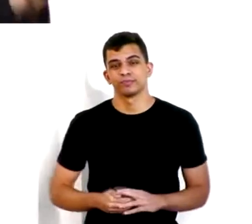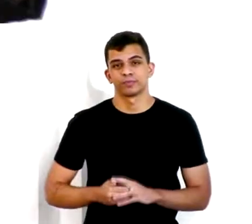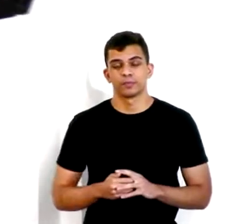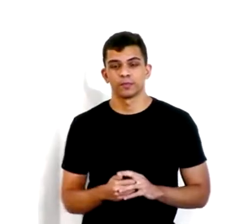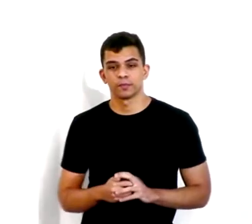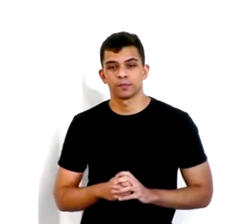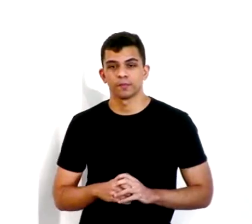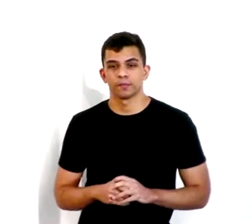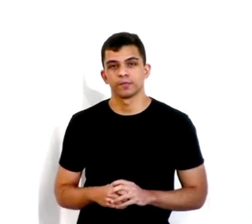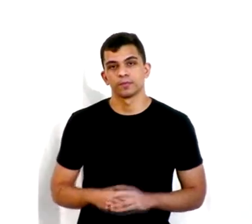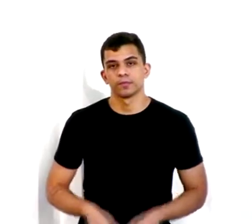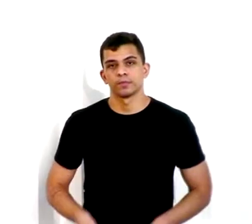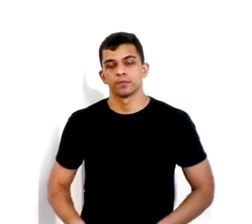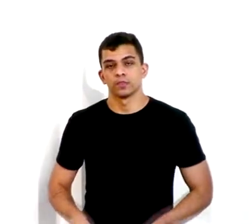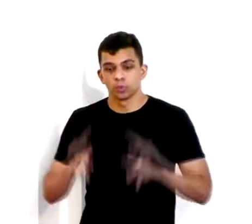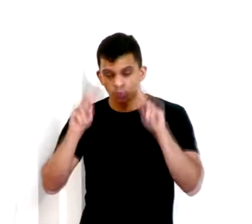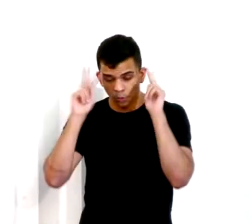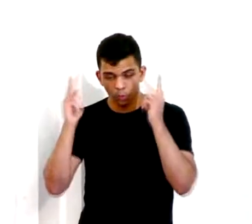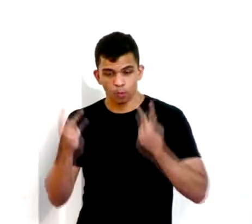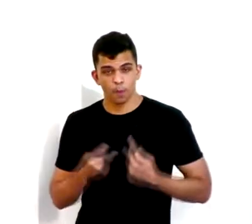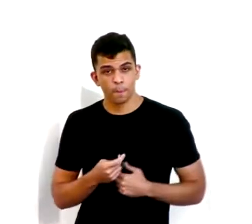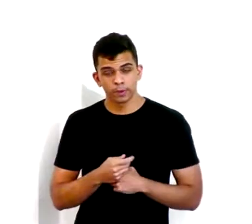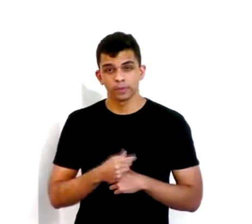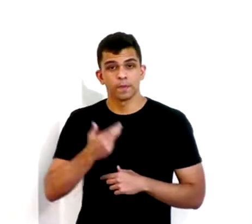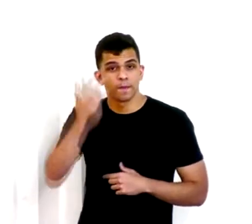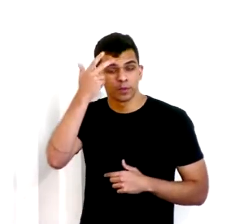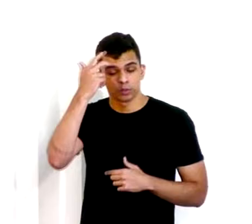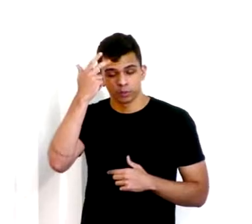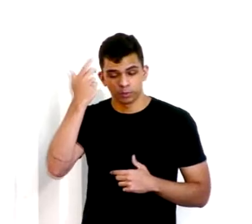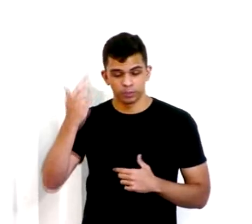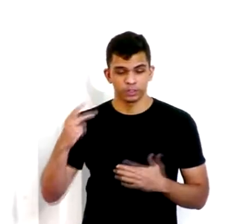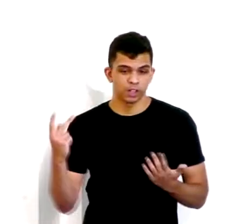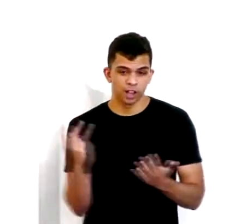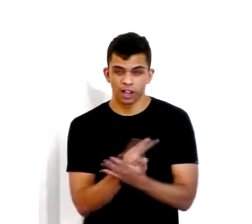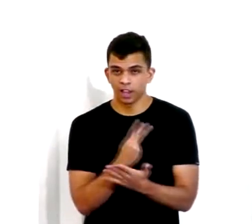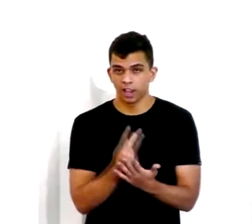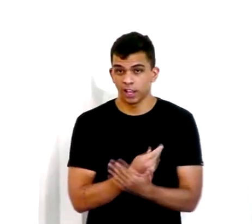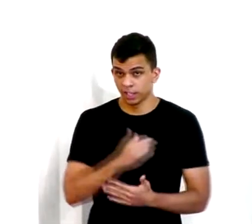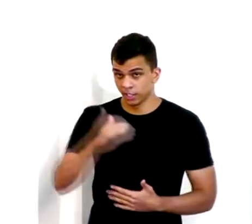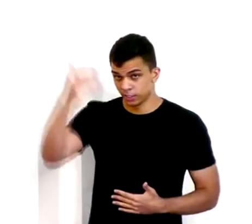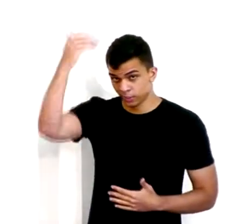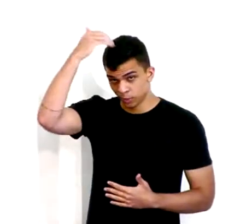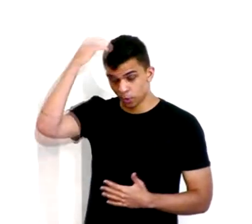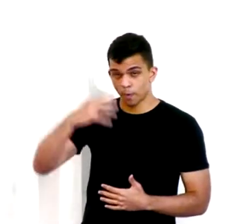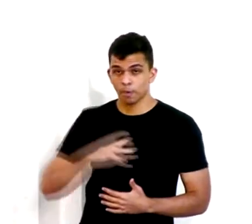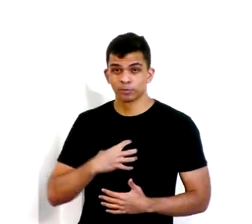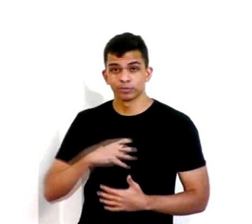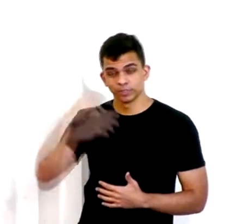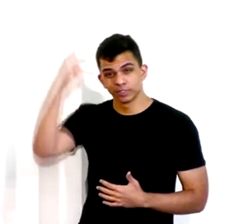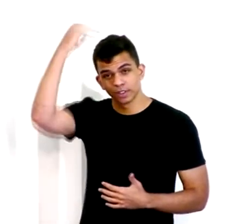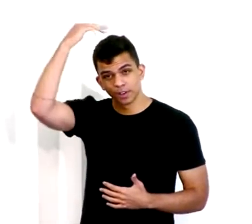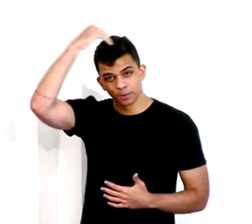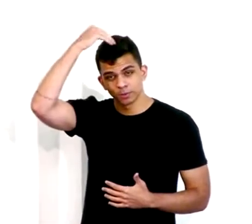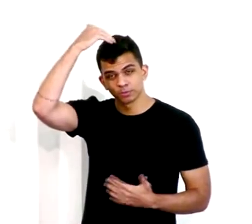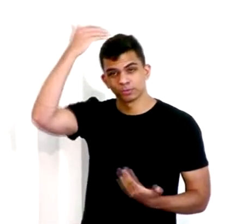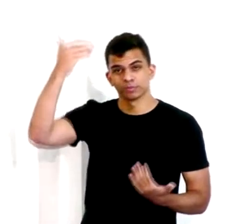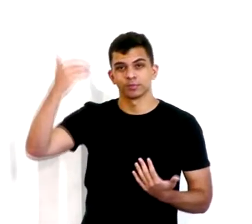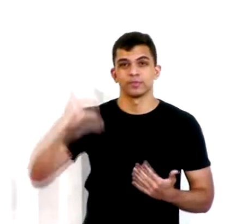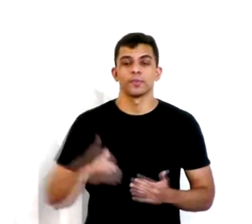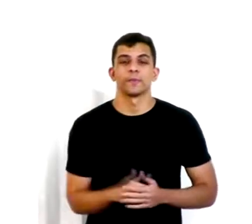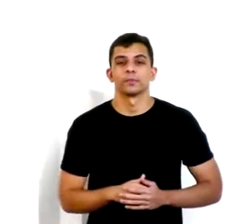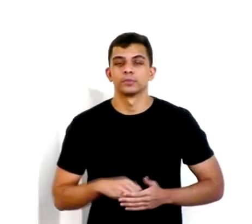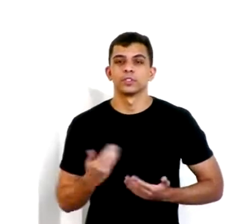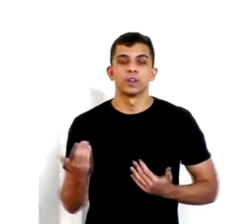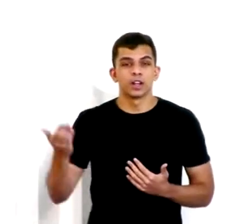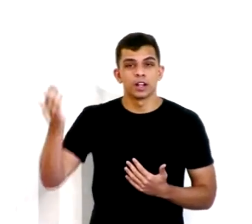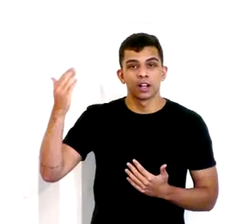naturalmente traz quando faz algo de errado. Karl Menninger, um psiquiatra americano, escreveu na